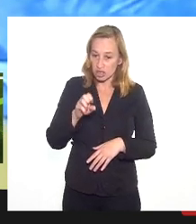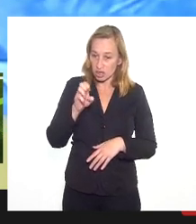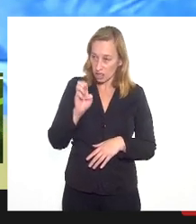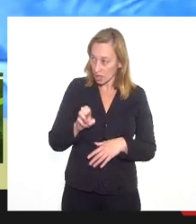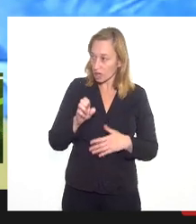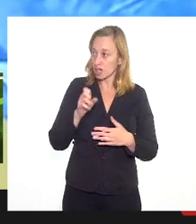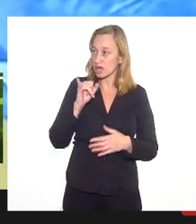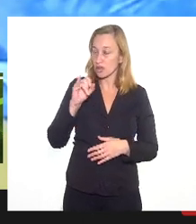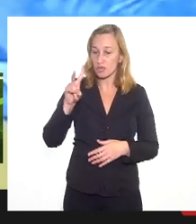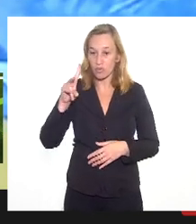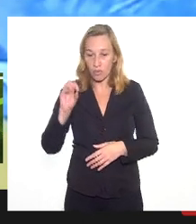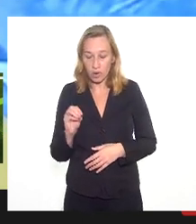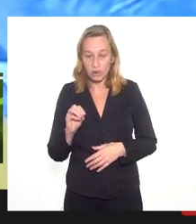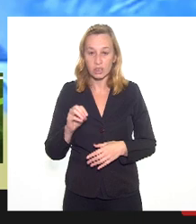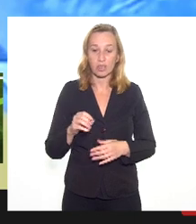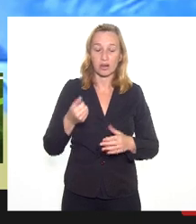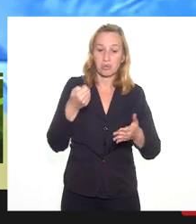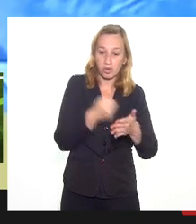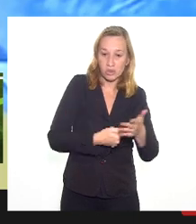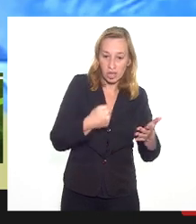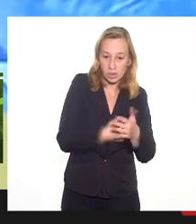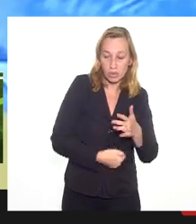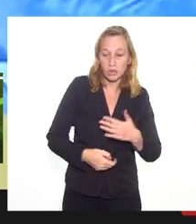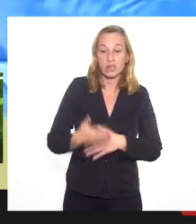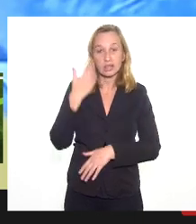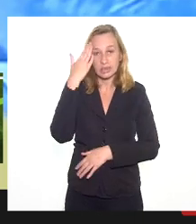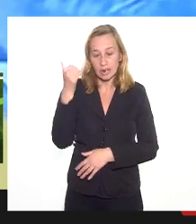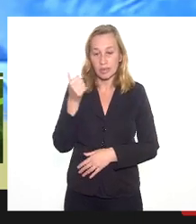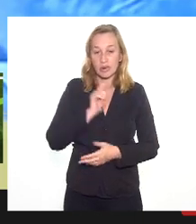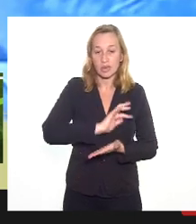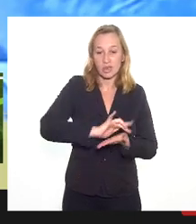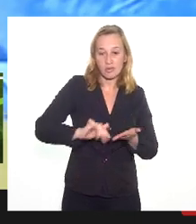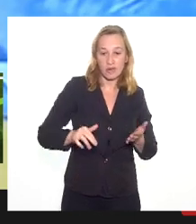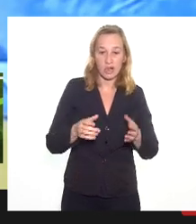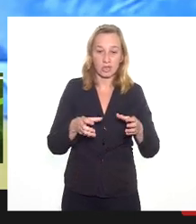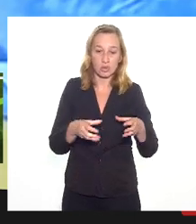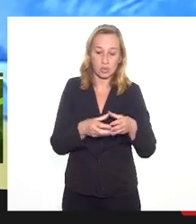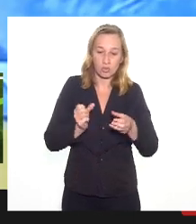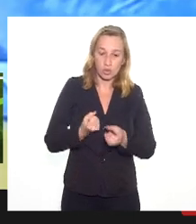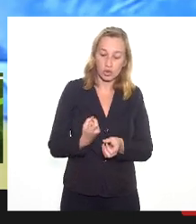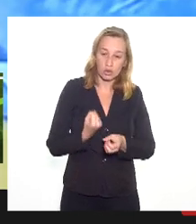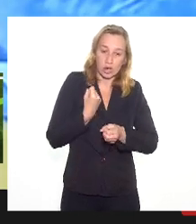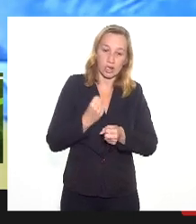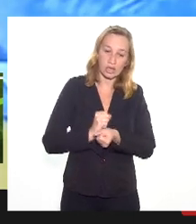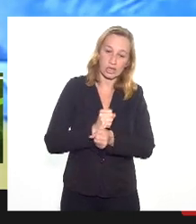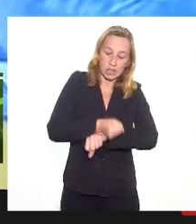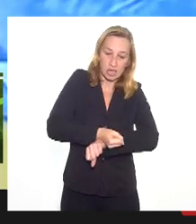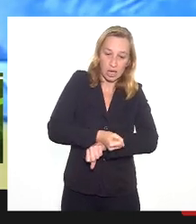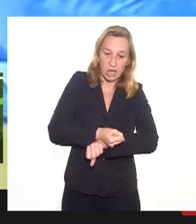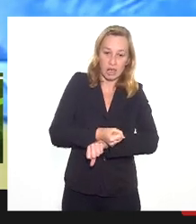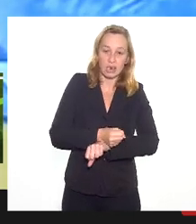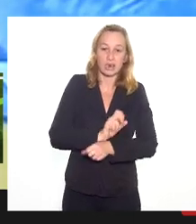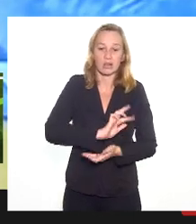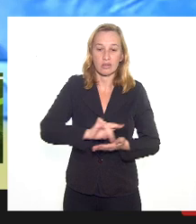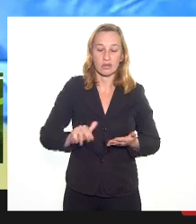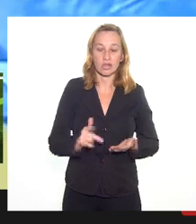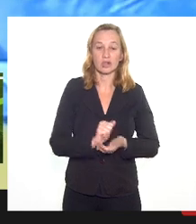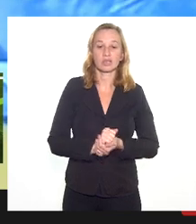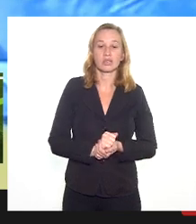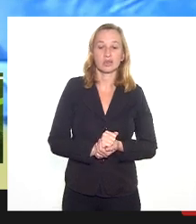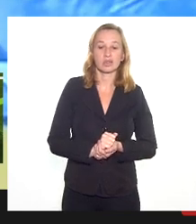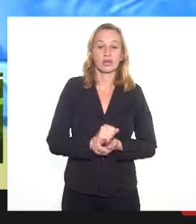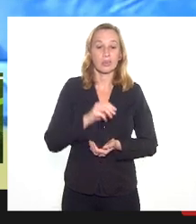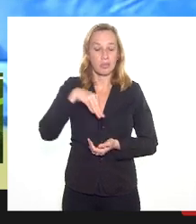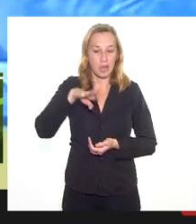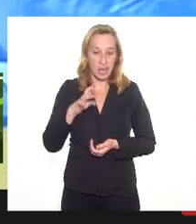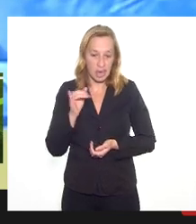revê-la, é uma lutadora. Então, sabemos que muitos dos quilombos, pode citar o quilombo Bembo Feital, lá em Magé, quilombo Maria